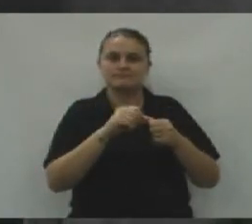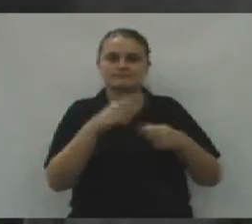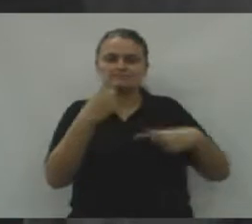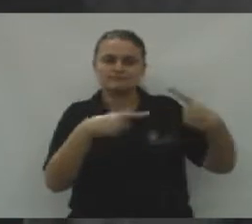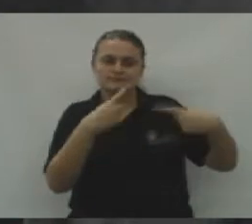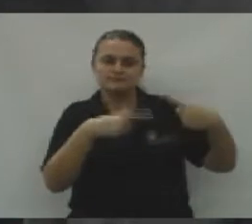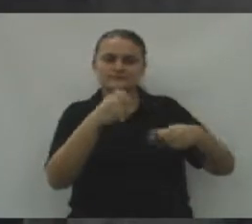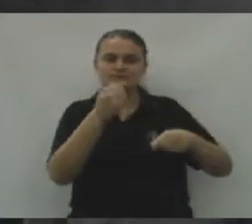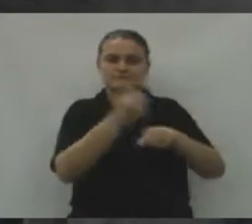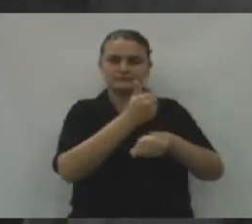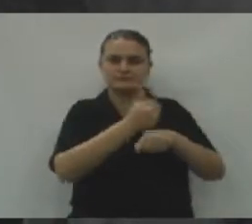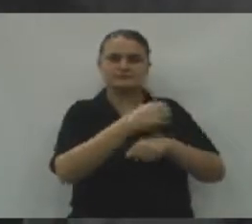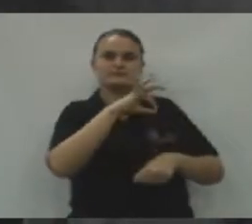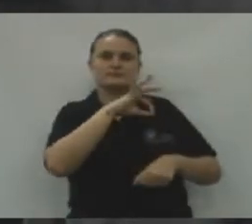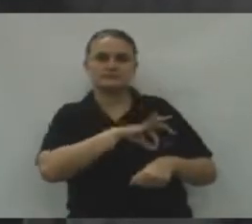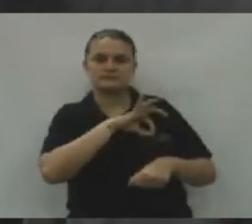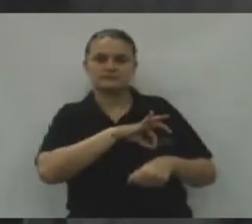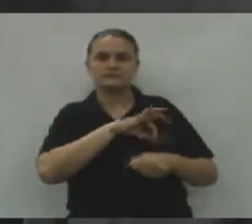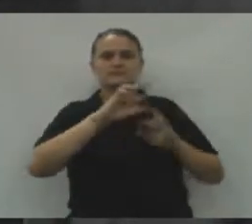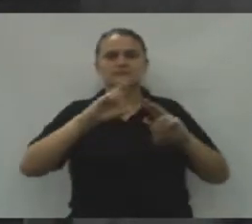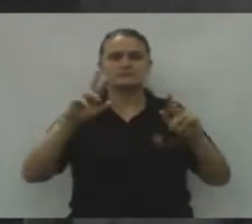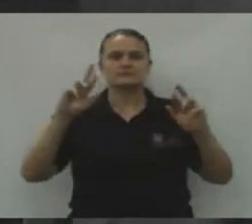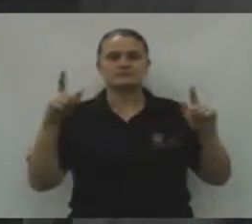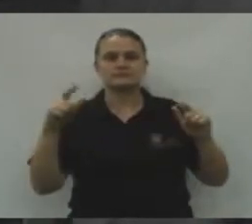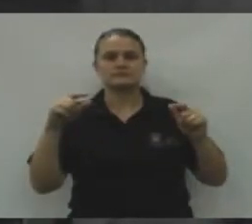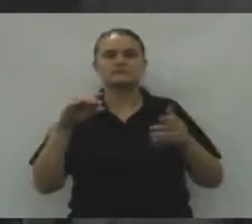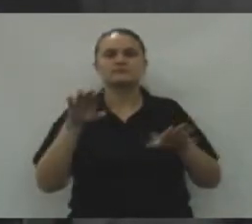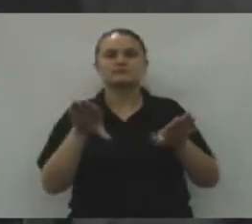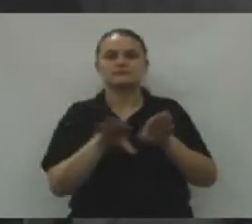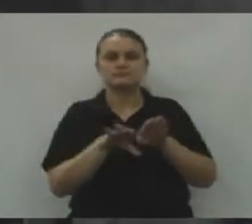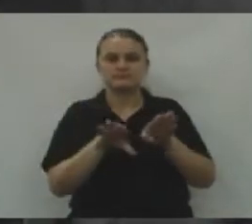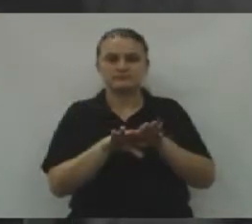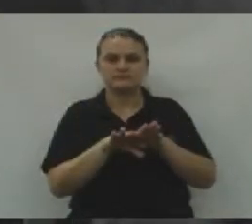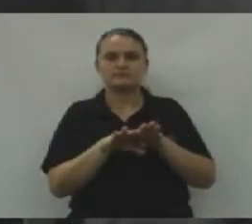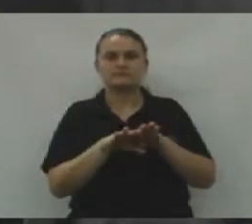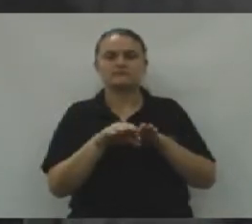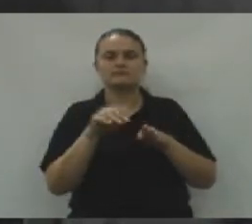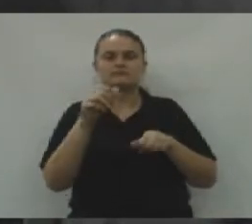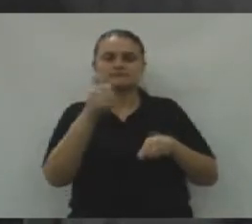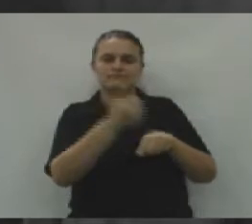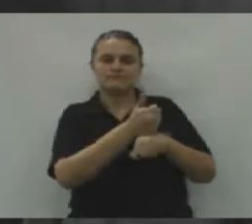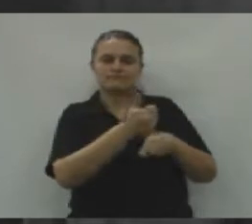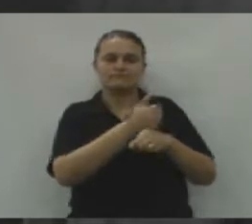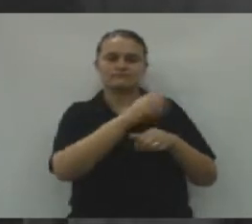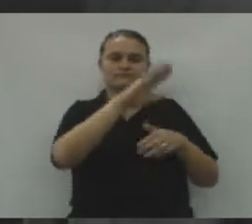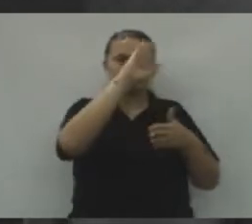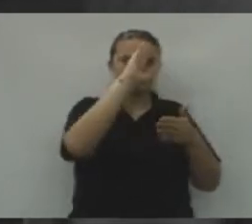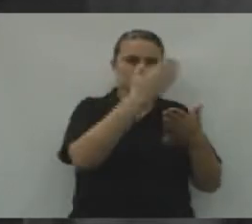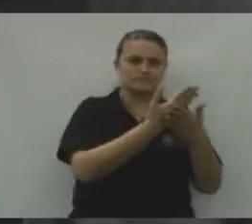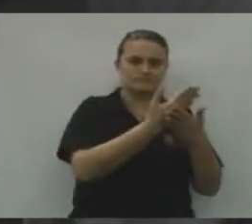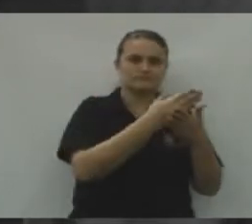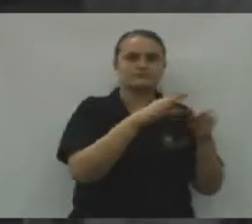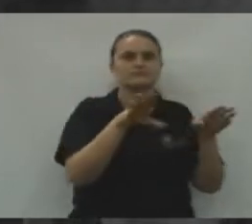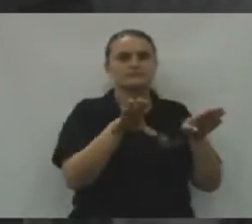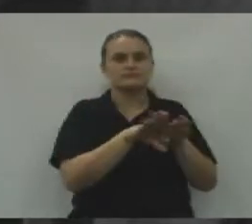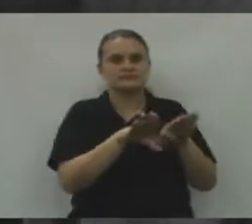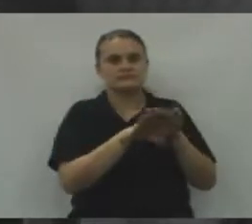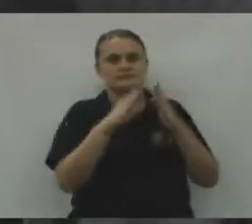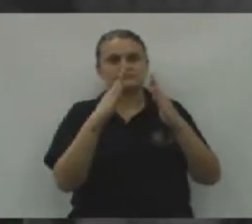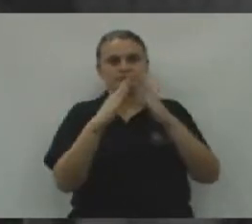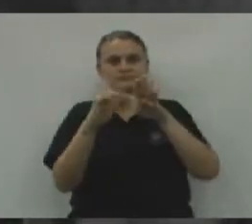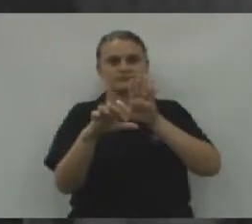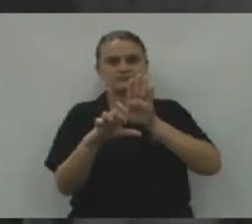salários, onde envolve várias categorias e, ao mesmo tempo, funções comissionadas, e ainda uma